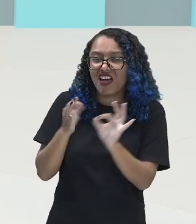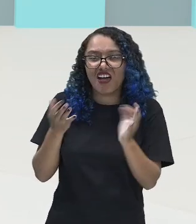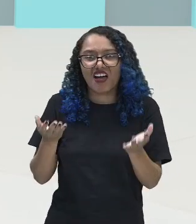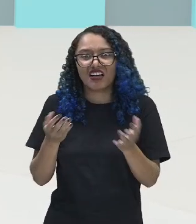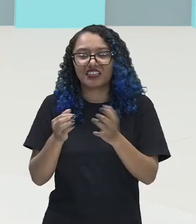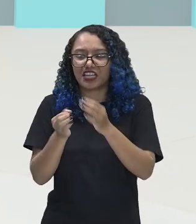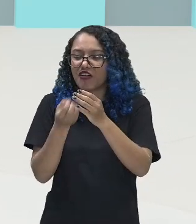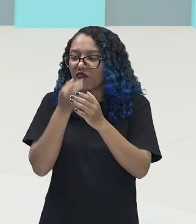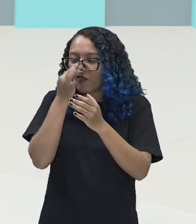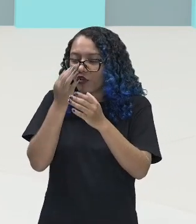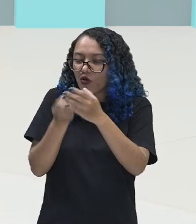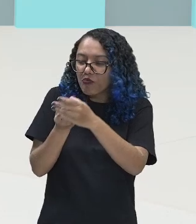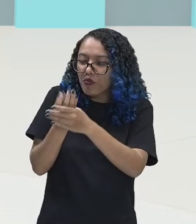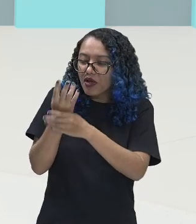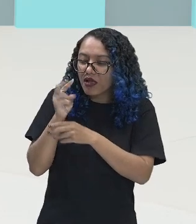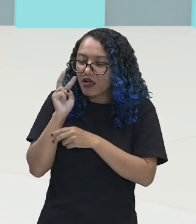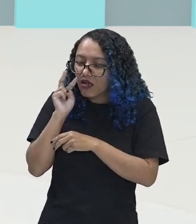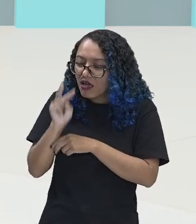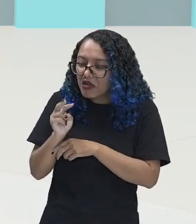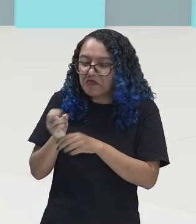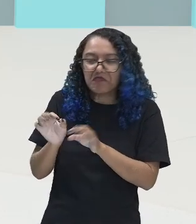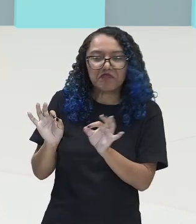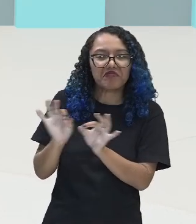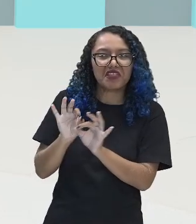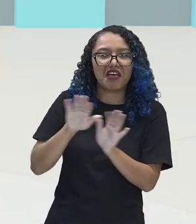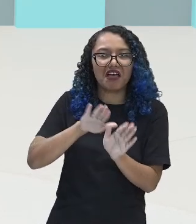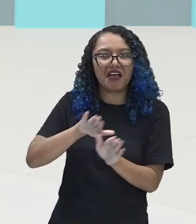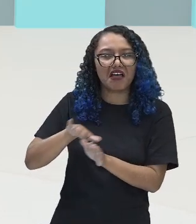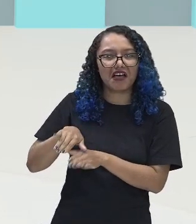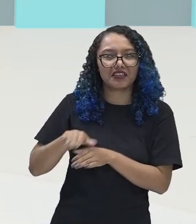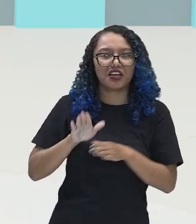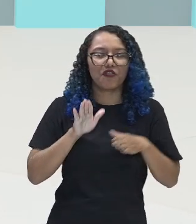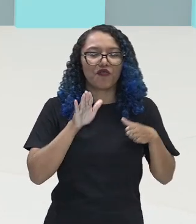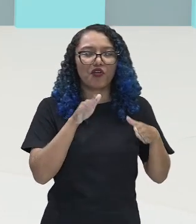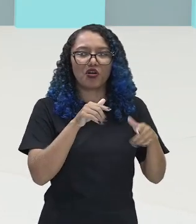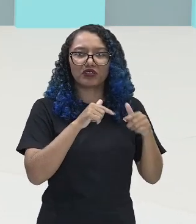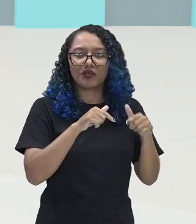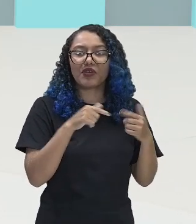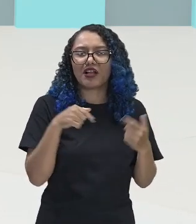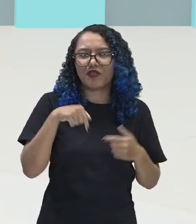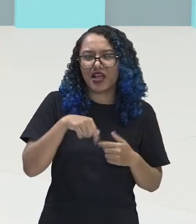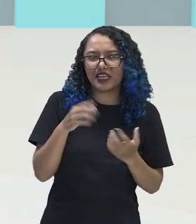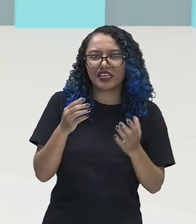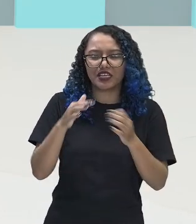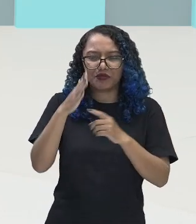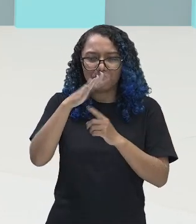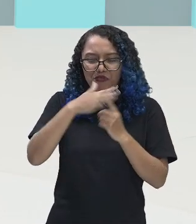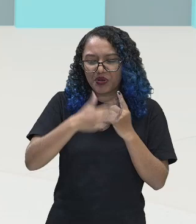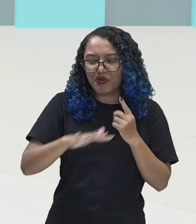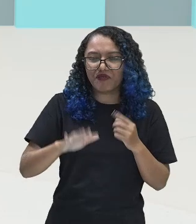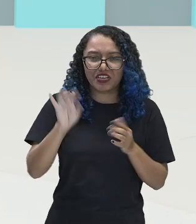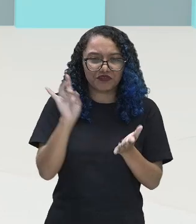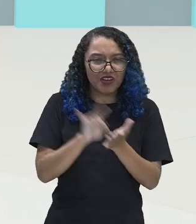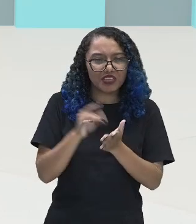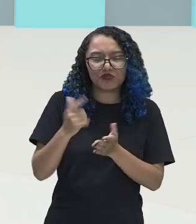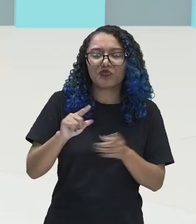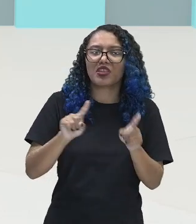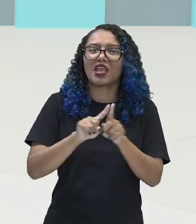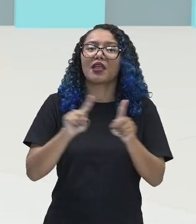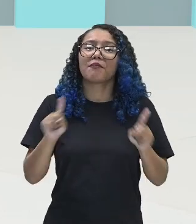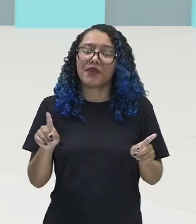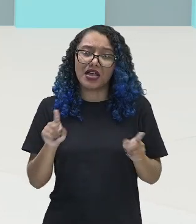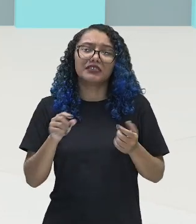na primavera, embora no Amazonas a gente não tenha a primavera de fato, né, uma estação ali certinha como em outros lugares do